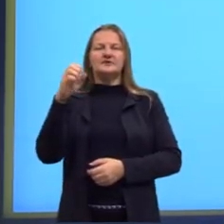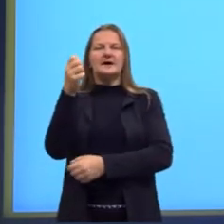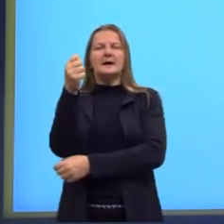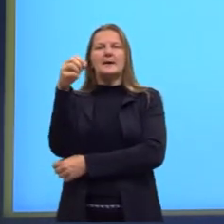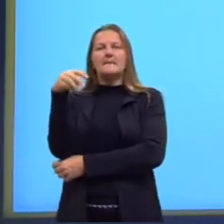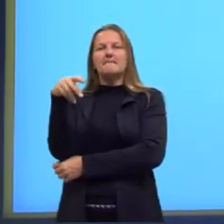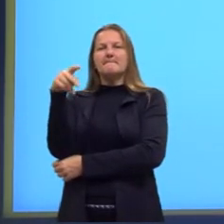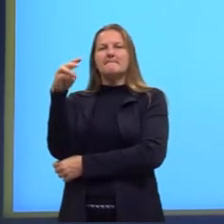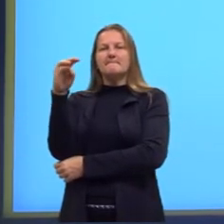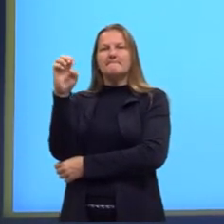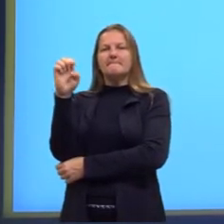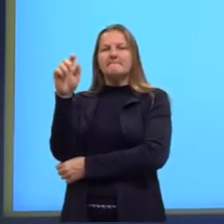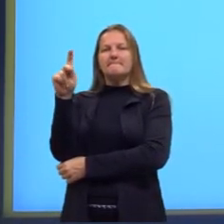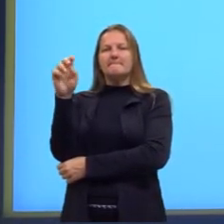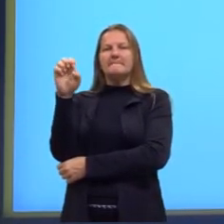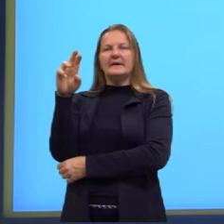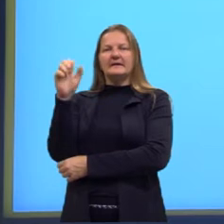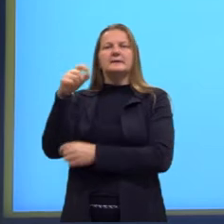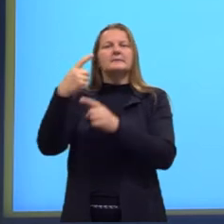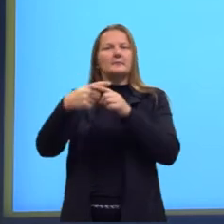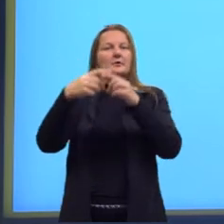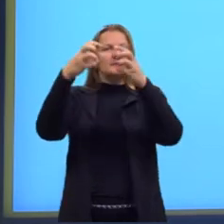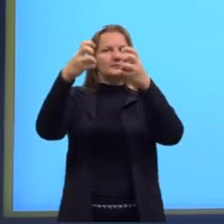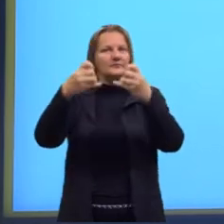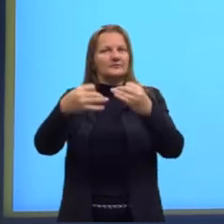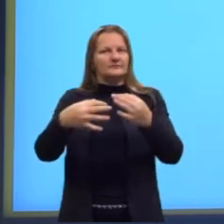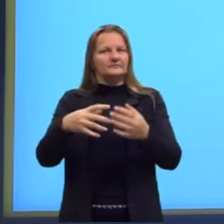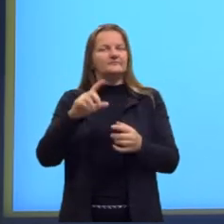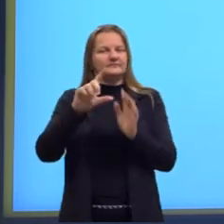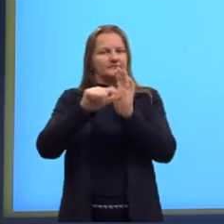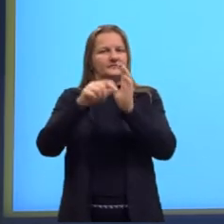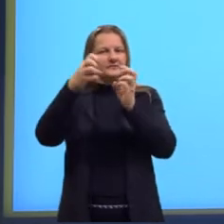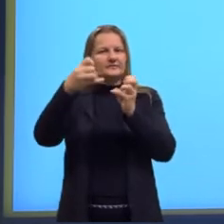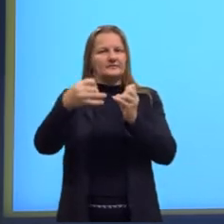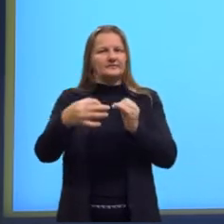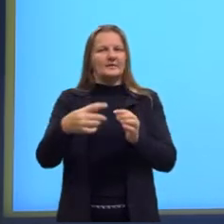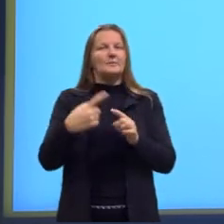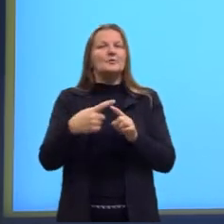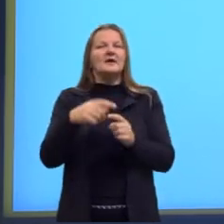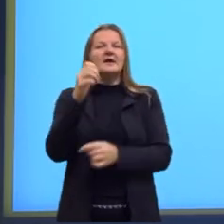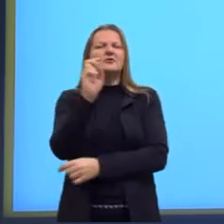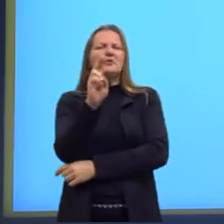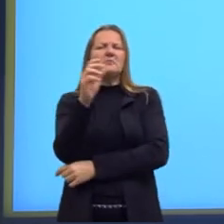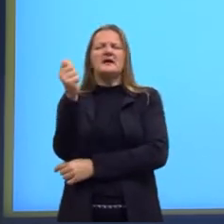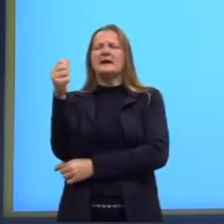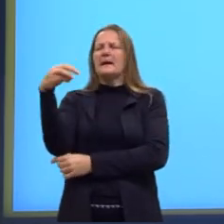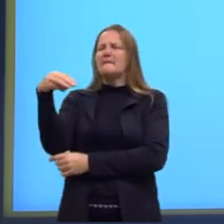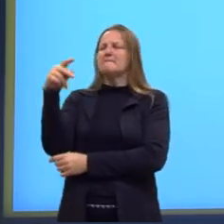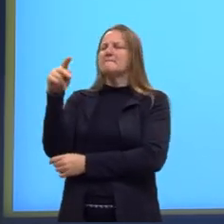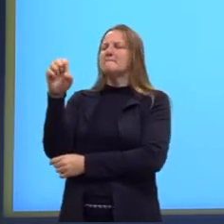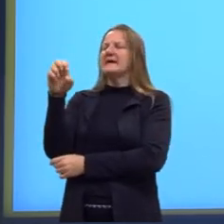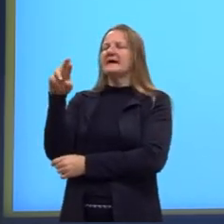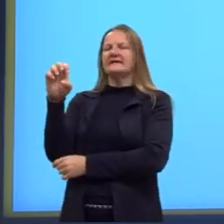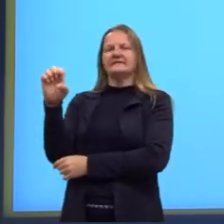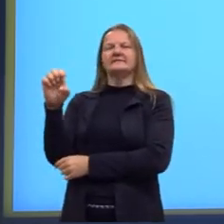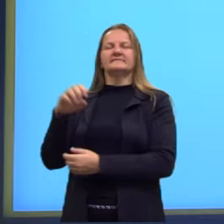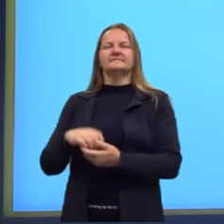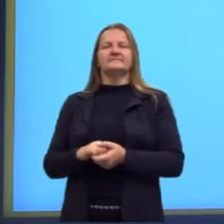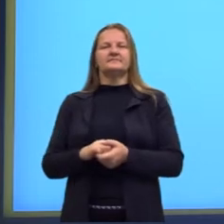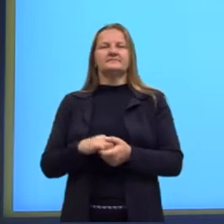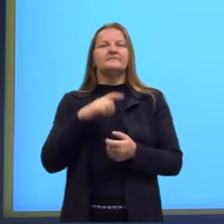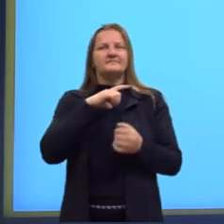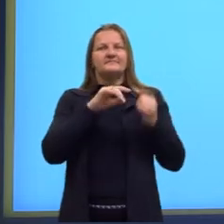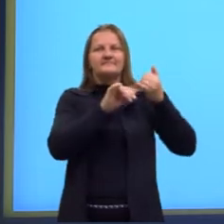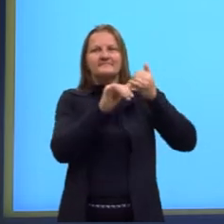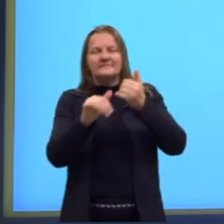ampér certo a gente já vê já vai ver porque que não quer tá e a a quantidade de carga né o cumbe